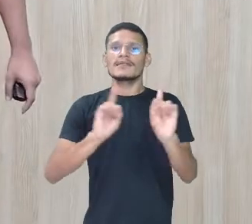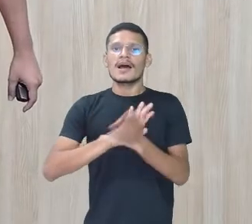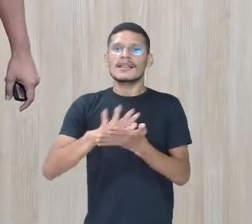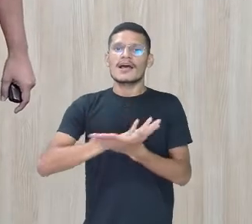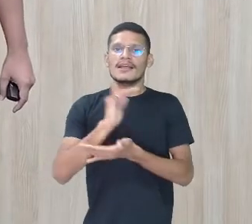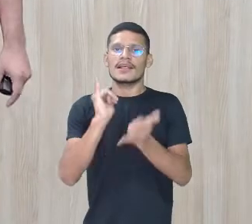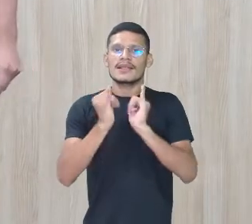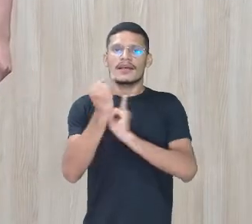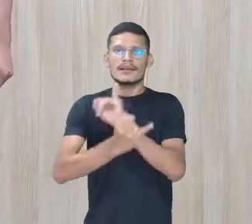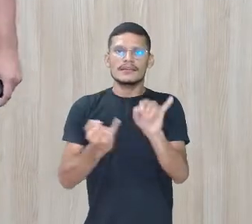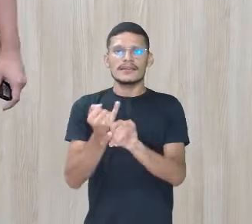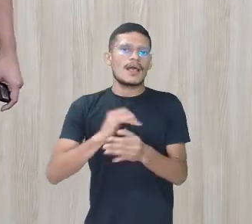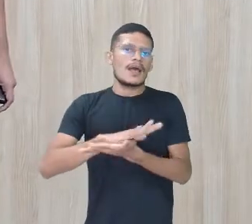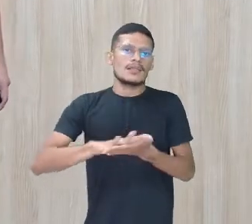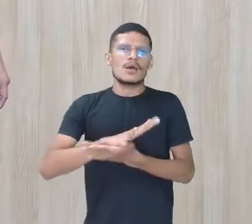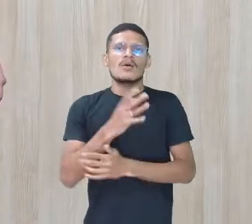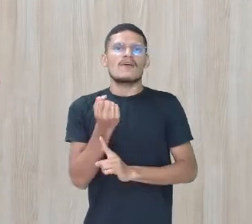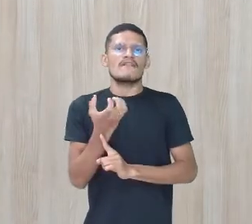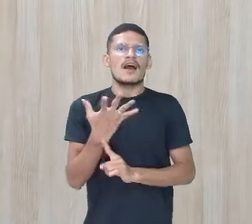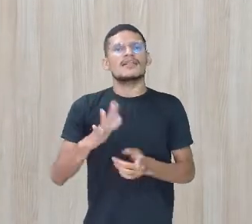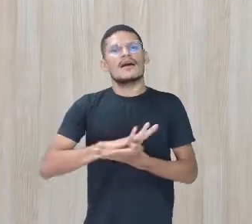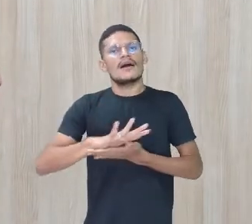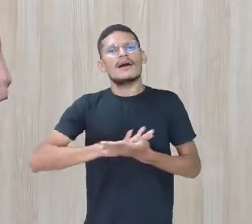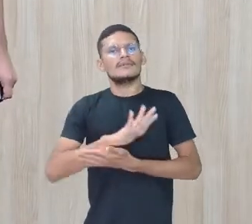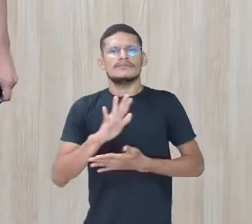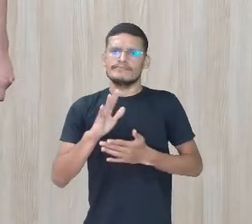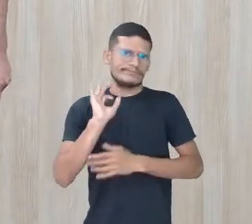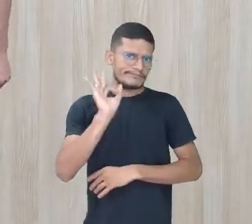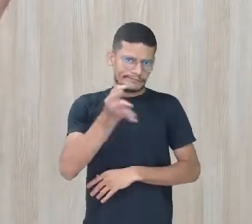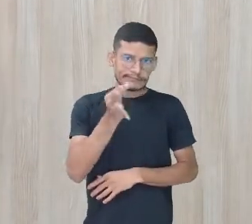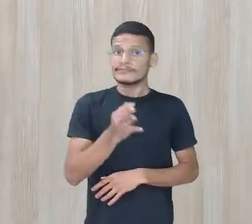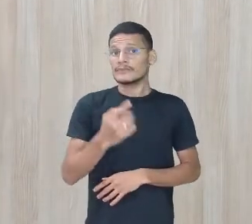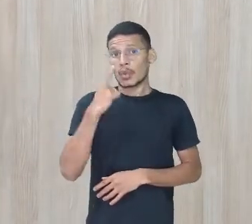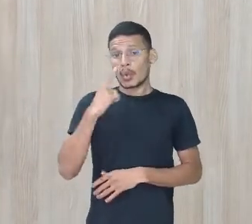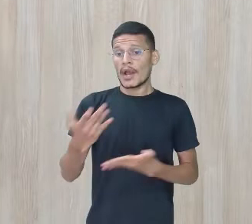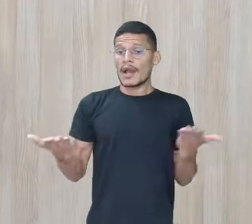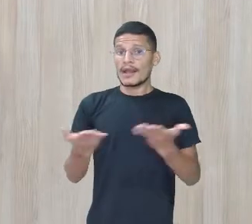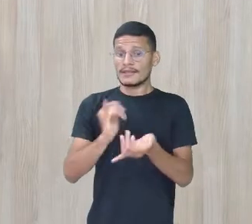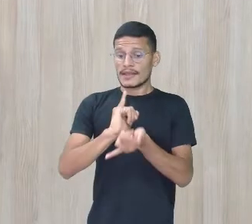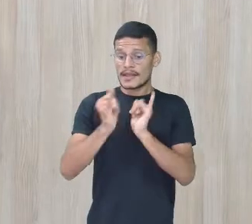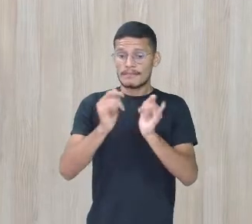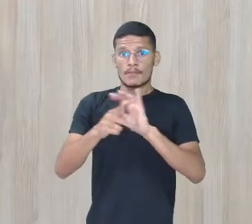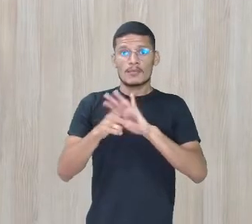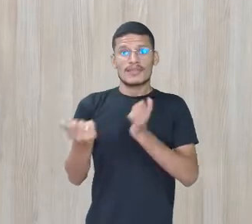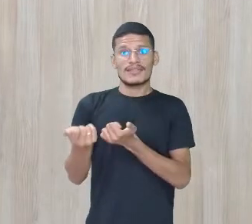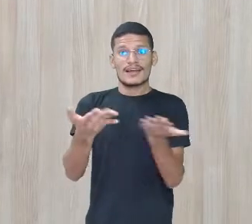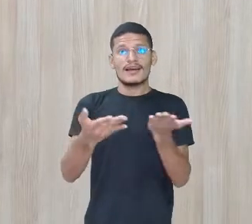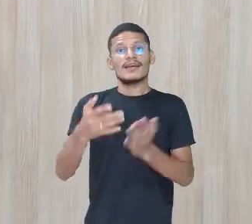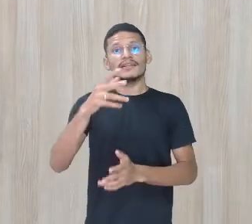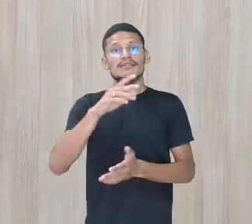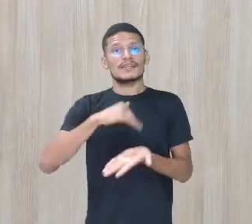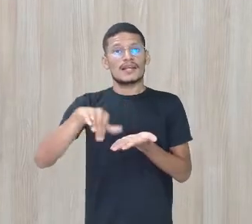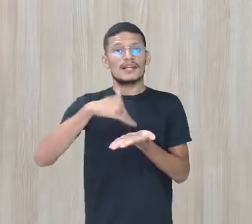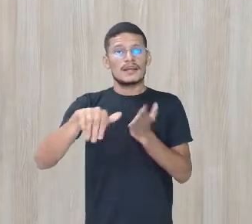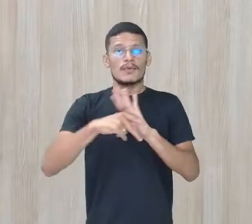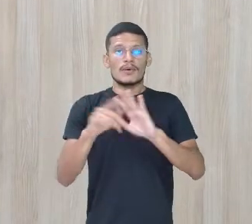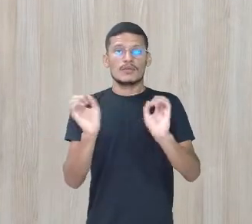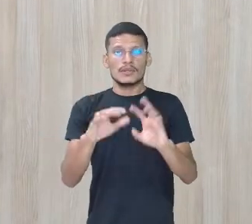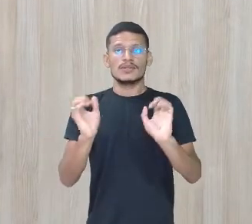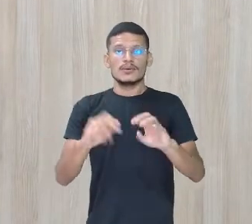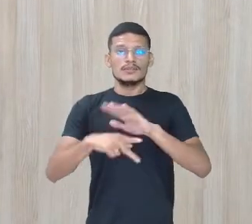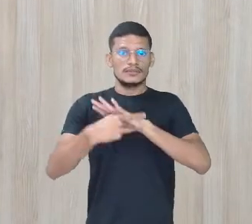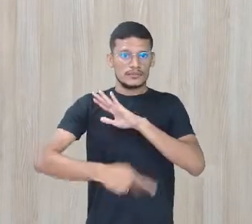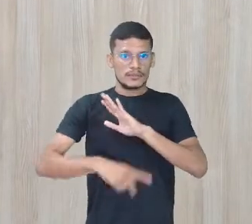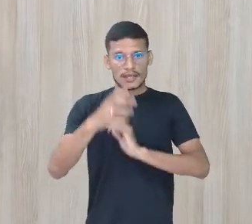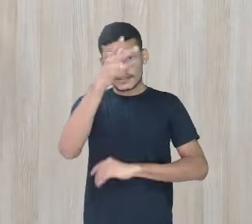de Wi-Fi, nem de internet móvel, né? Enfim. Aqui a internet ela é financiada pela Secretaria da Educação do Recife, então vocês não vão ter